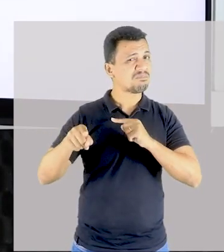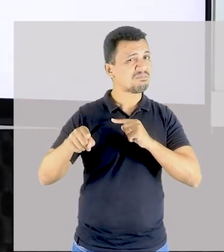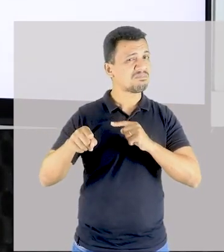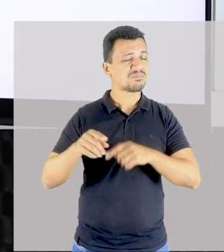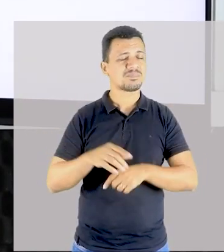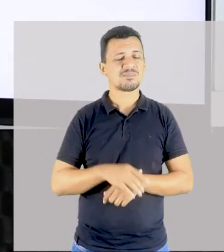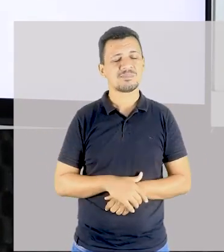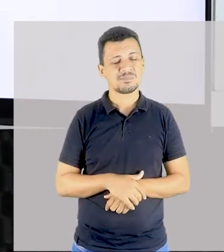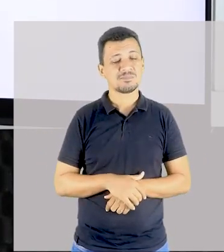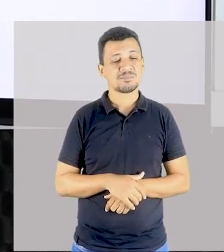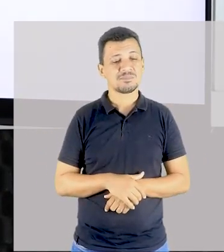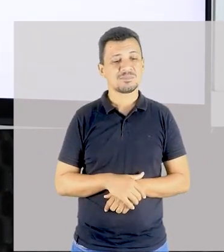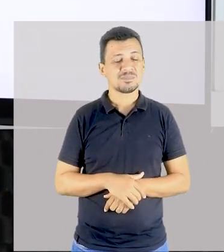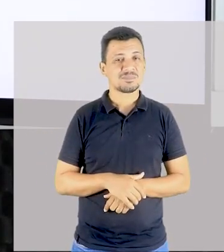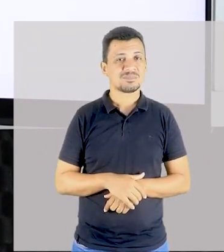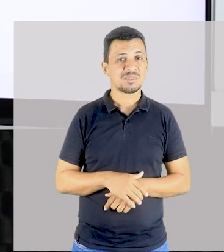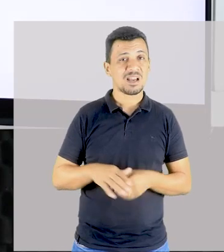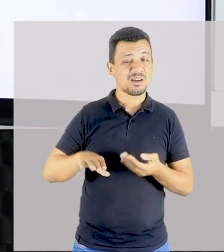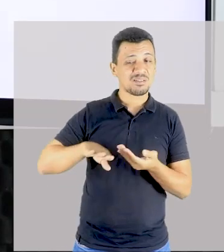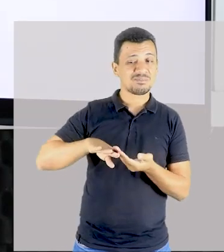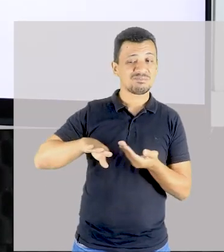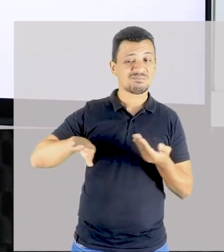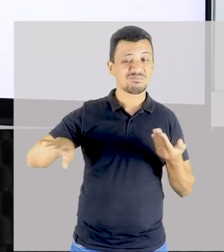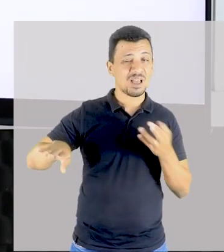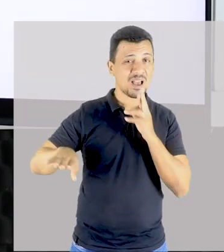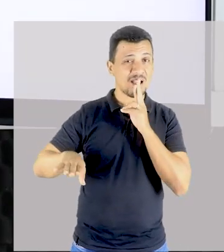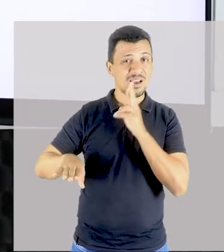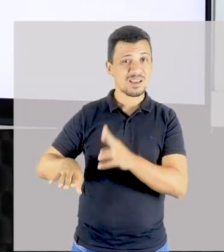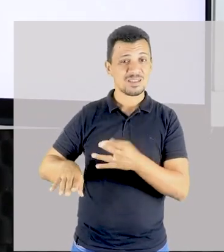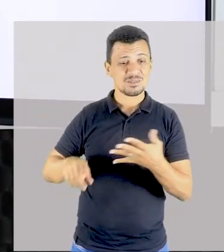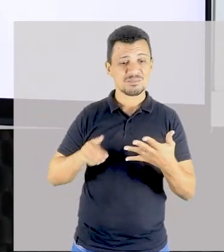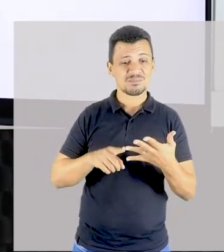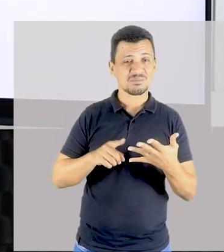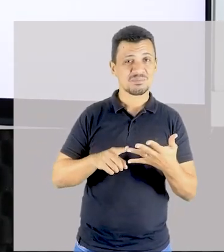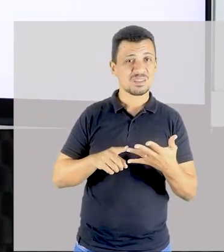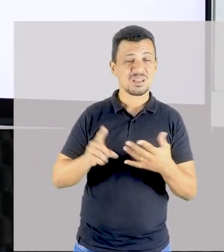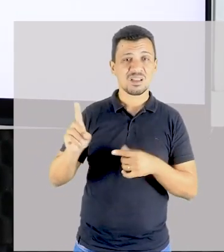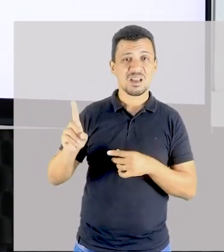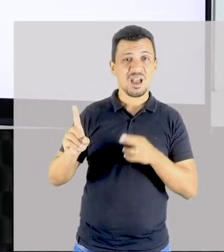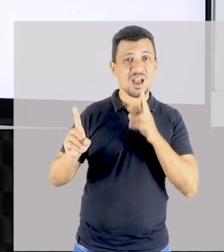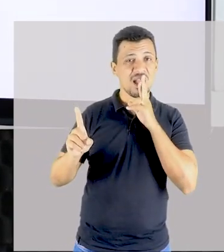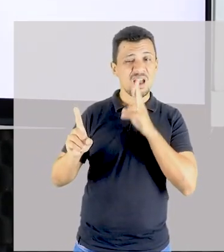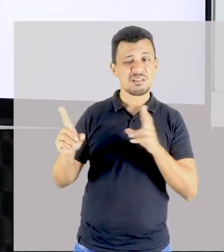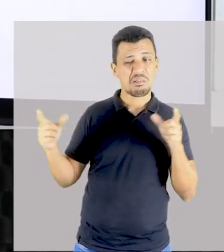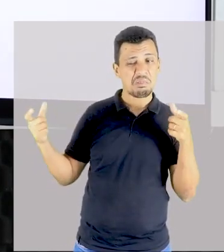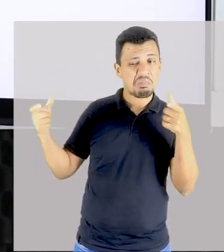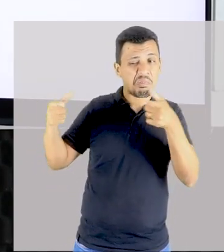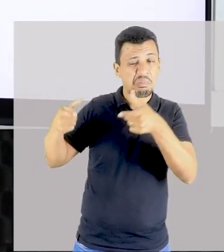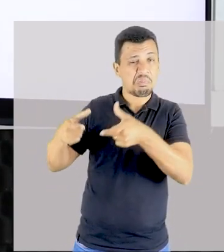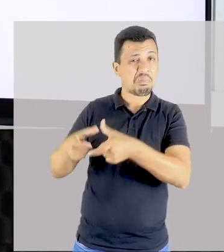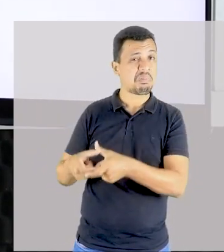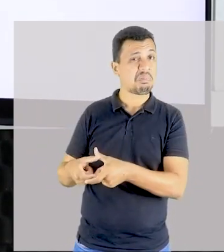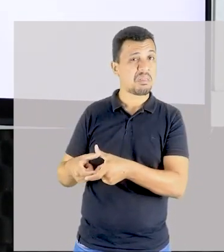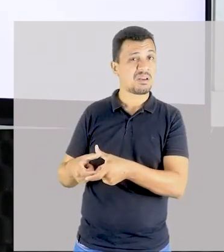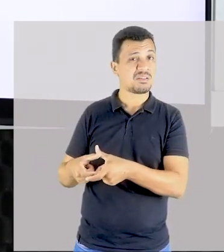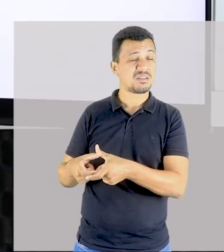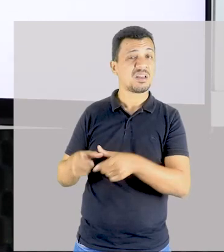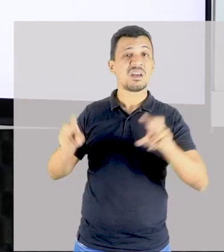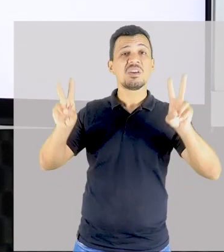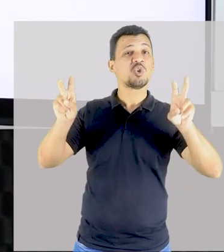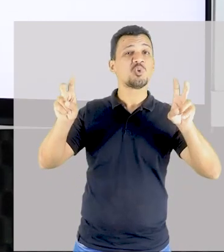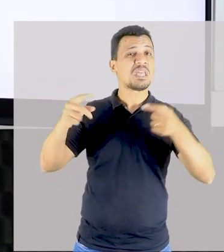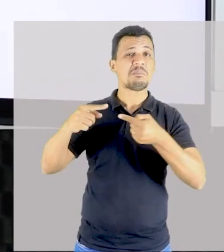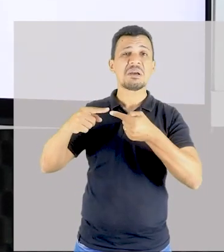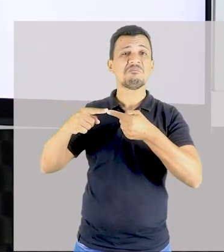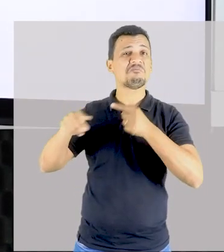né Então tá ficando a quem é uma resposta que ela é reduzida ela além de ser reduzida ela foge do